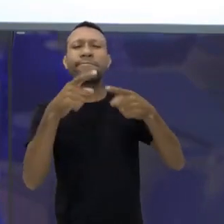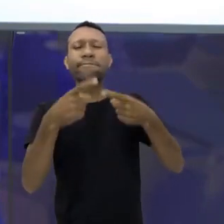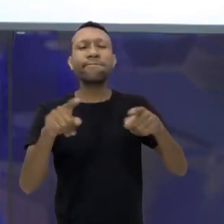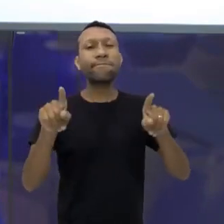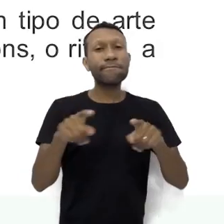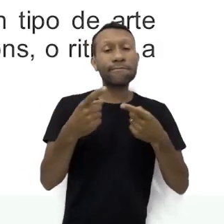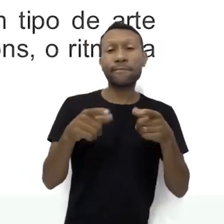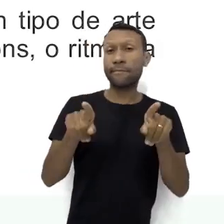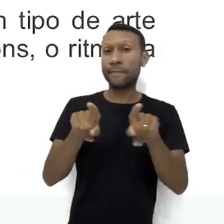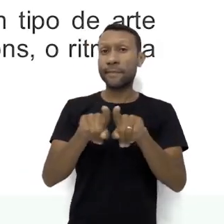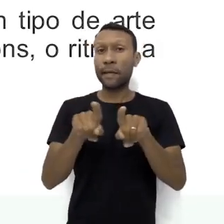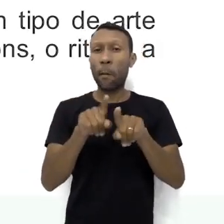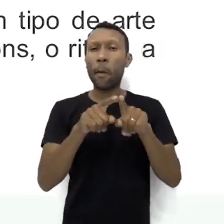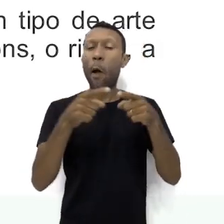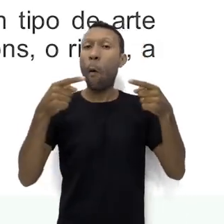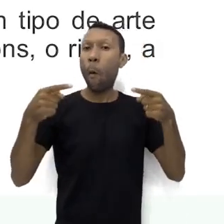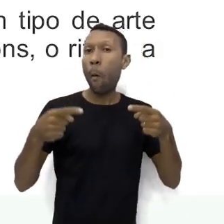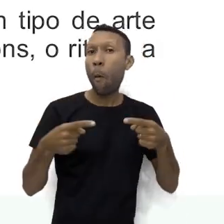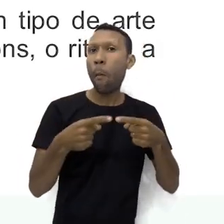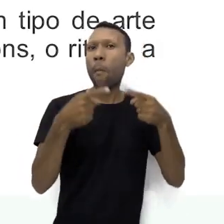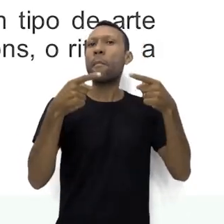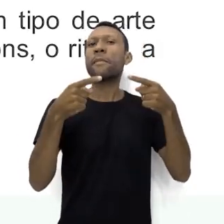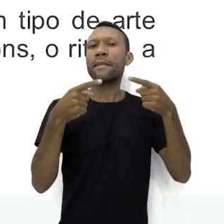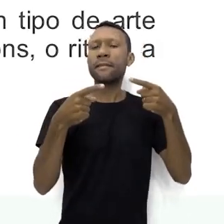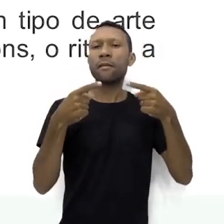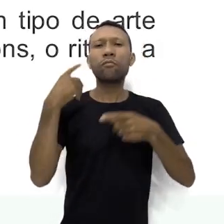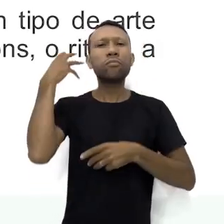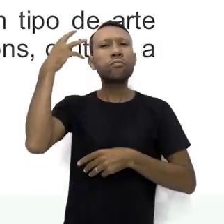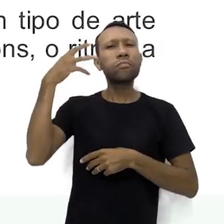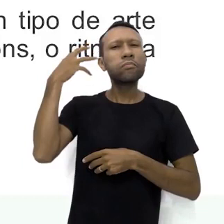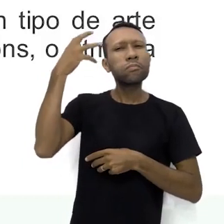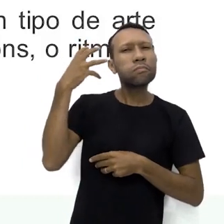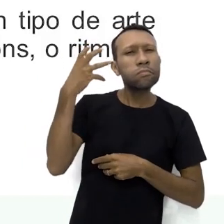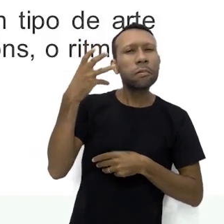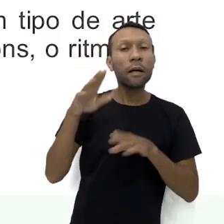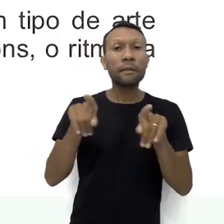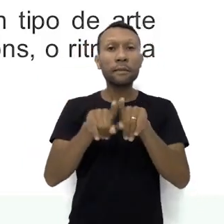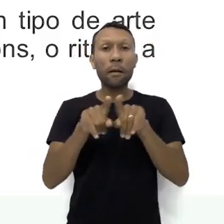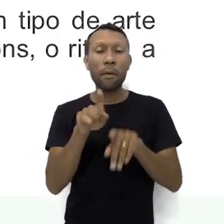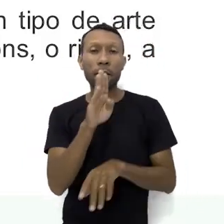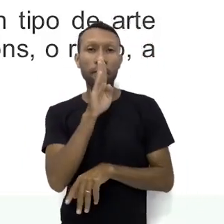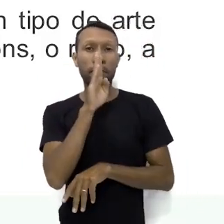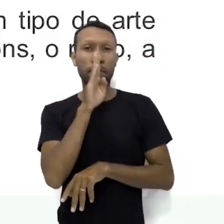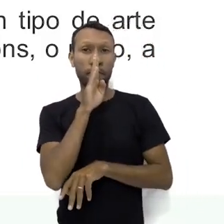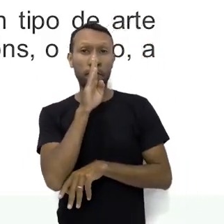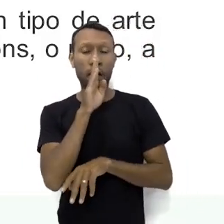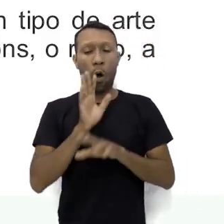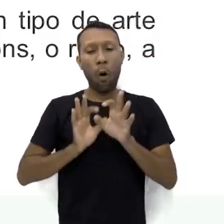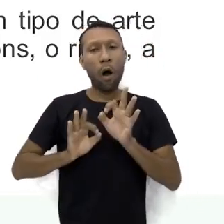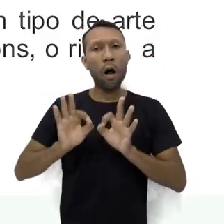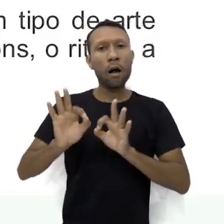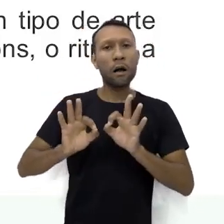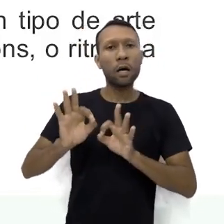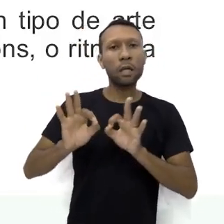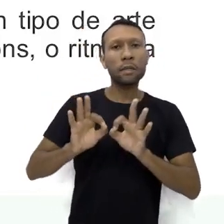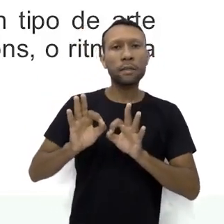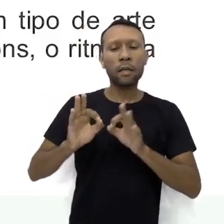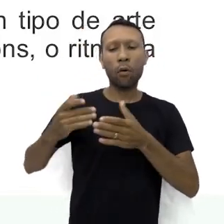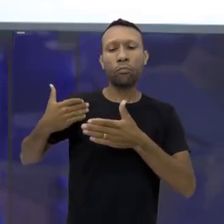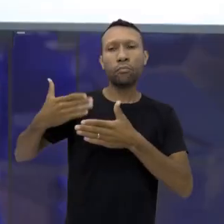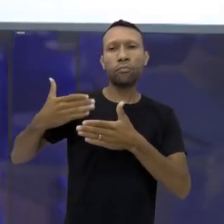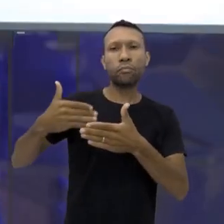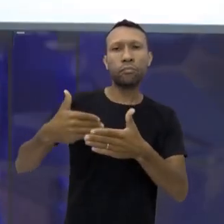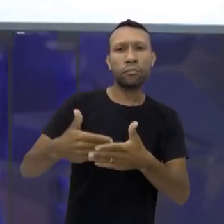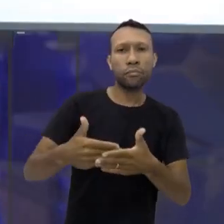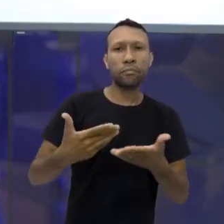música também é uma combinação artística de sons e silêncio, seguindo uma pré-organização ao longo do